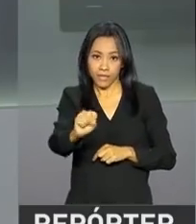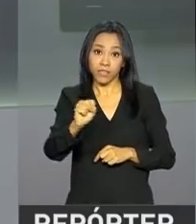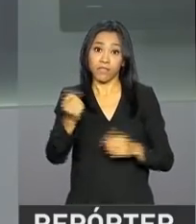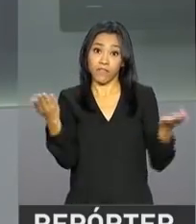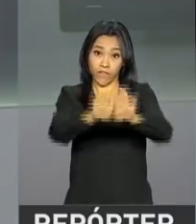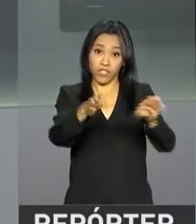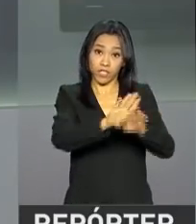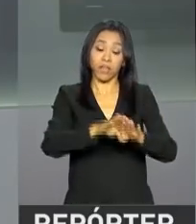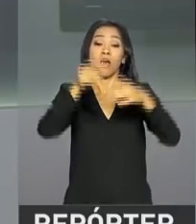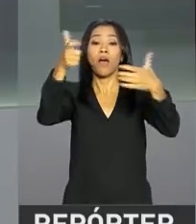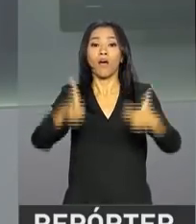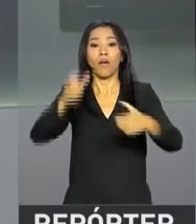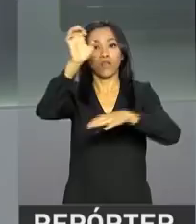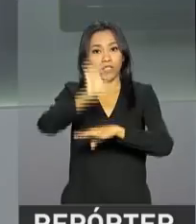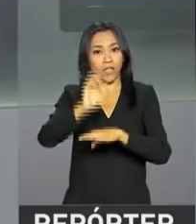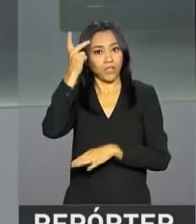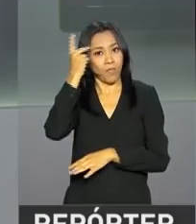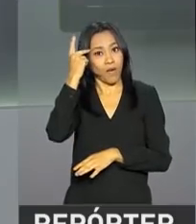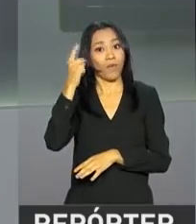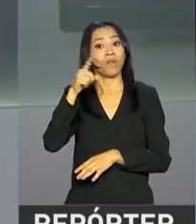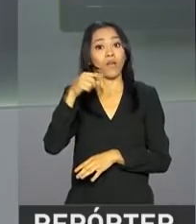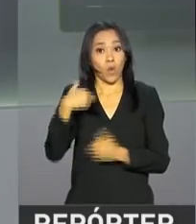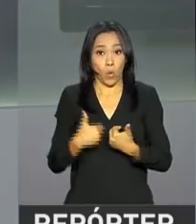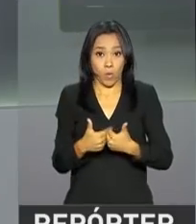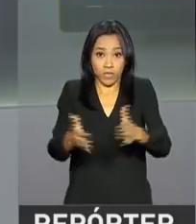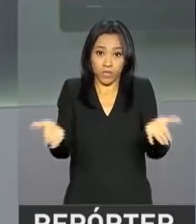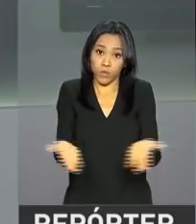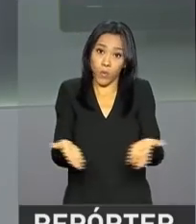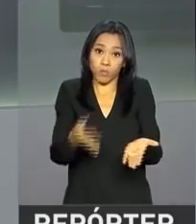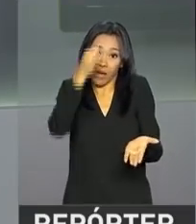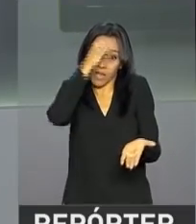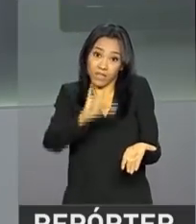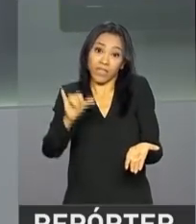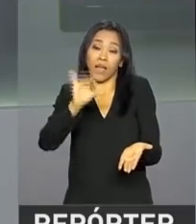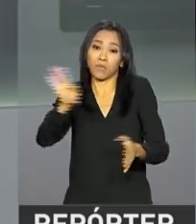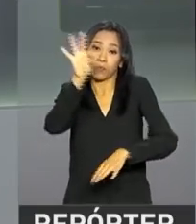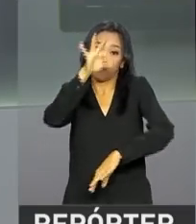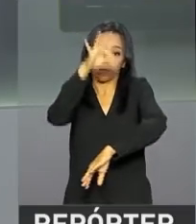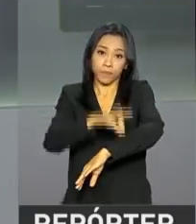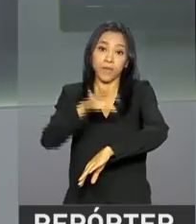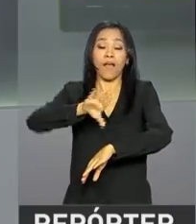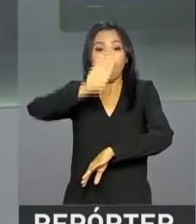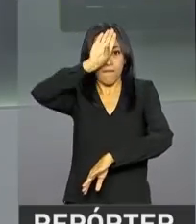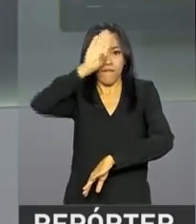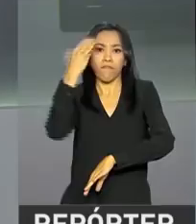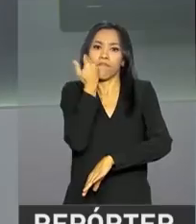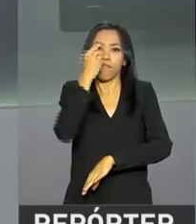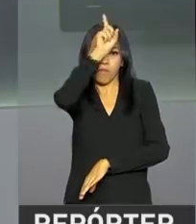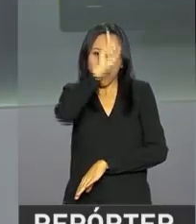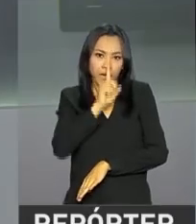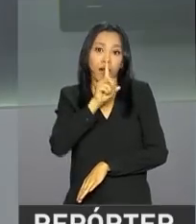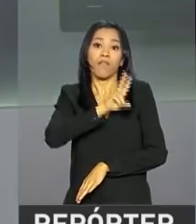indeterminado a partir de hoje como medida de prevenção contra a febre amarela eo ministério da saúde vai repassar mais de